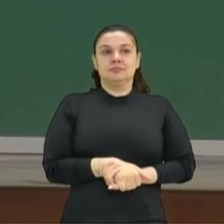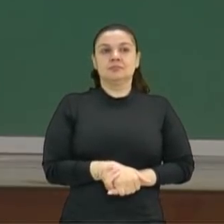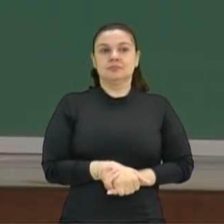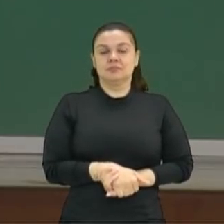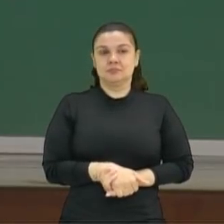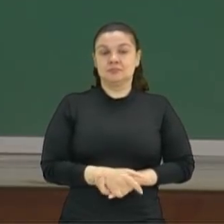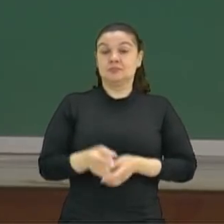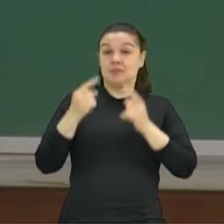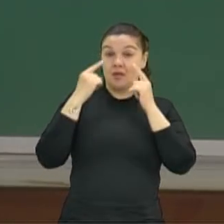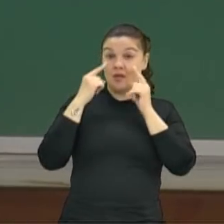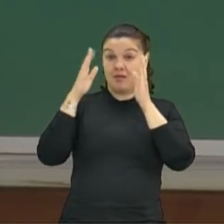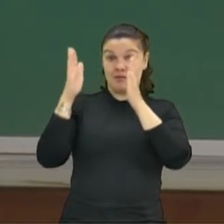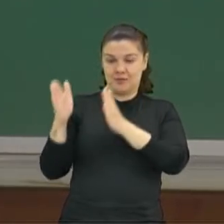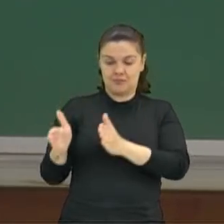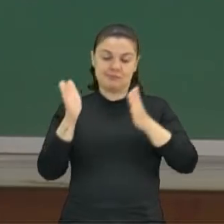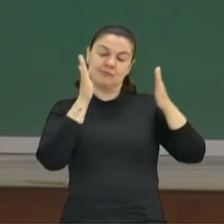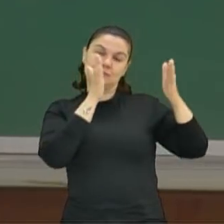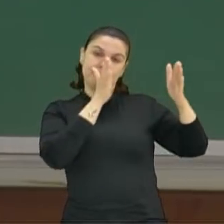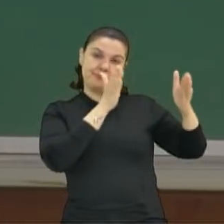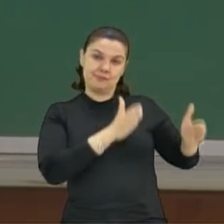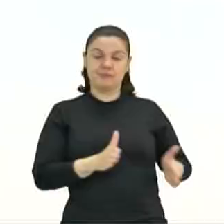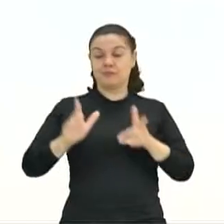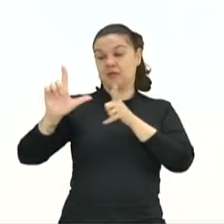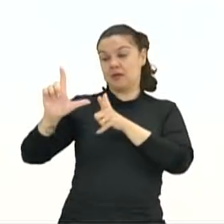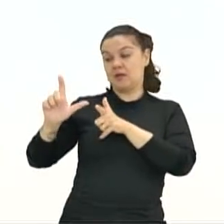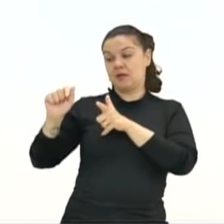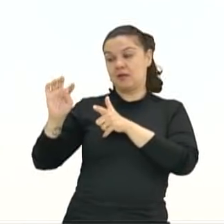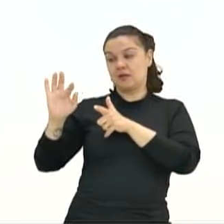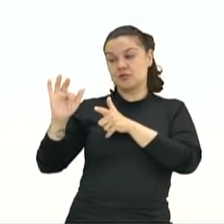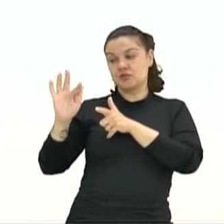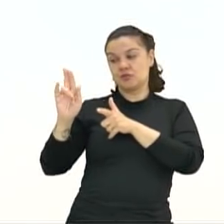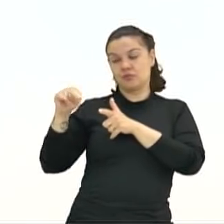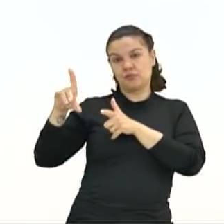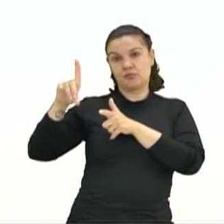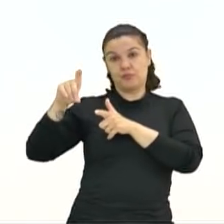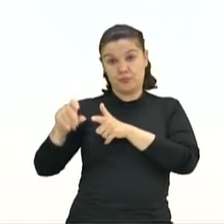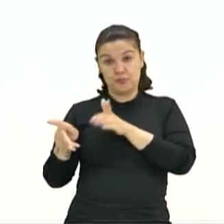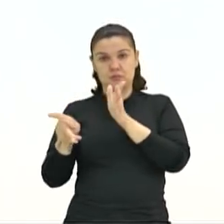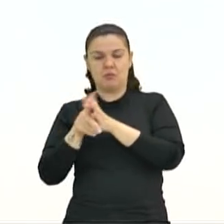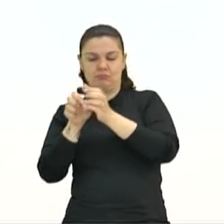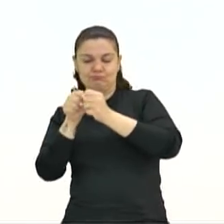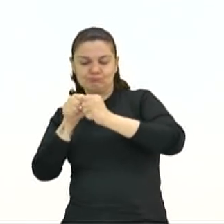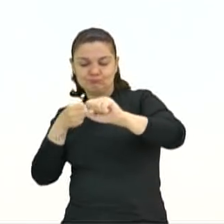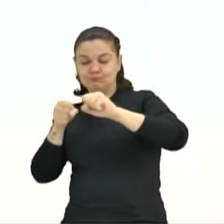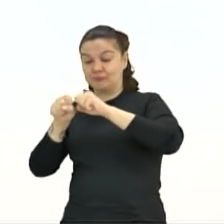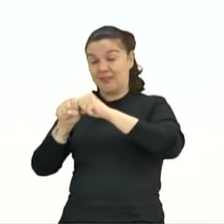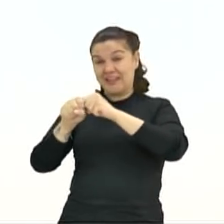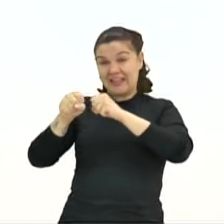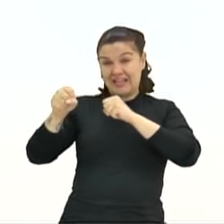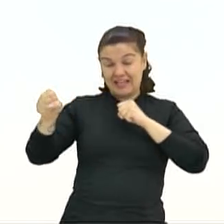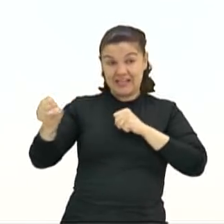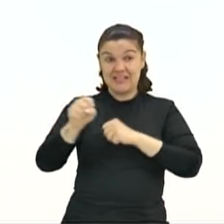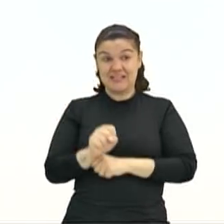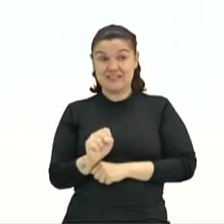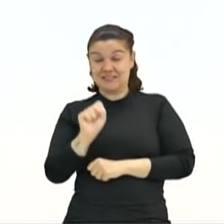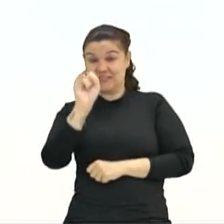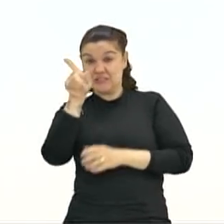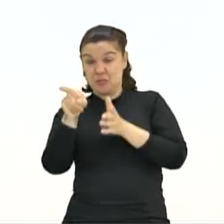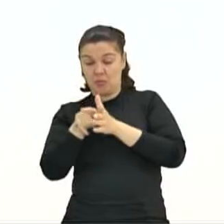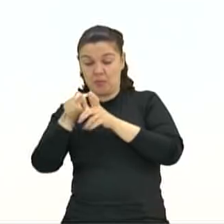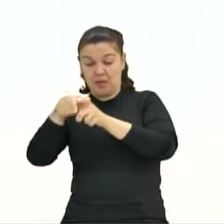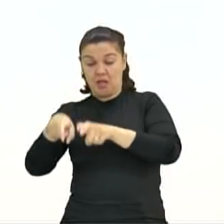Então, aqui, novamente, latifúndio, propriedade rural de grande extensão, quando produtiva, a